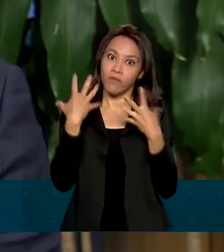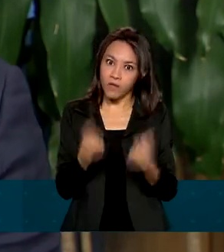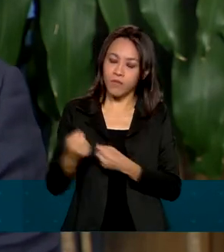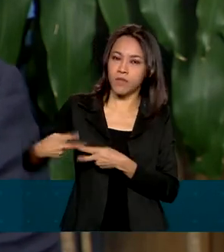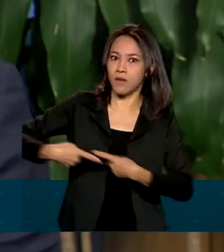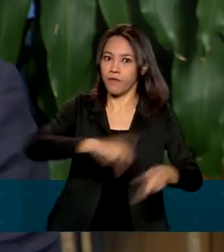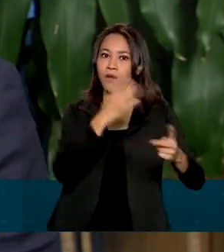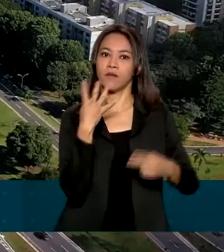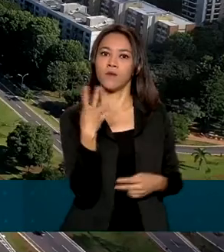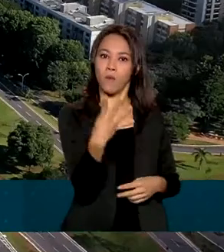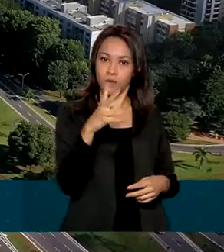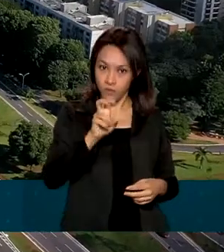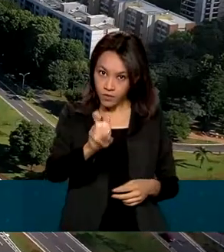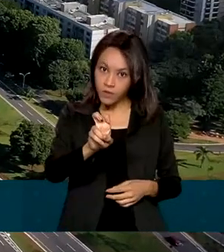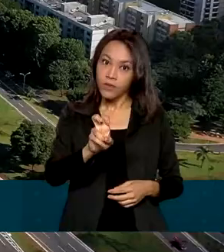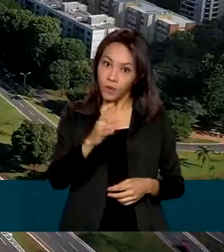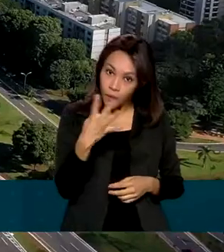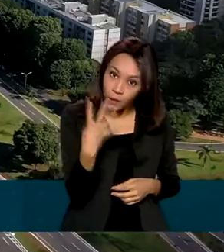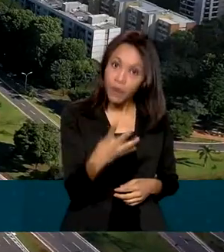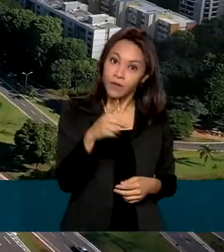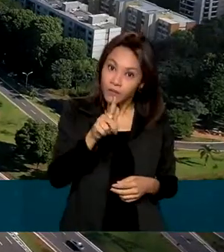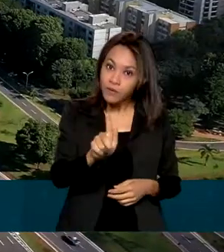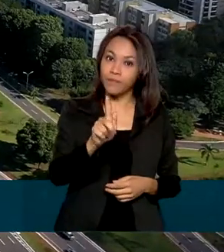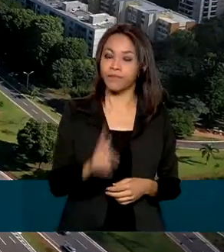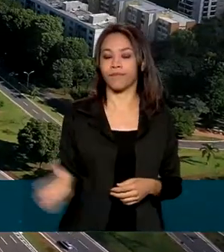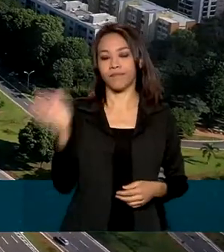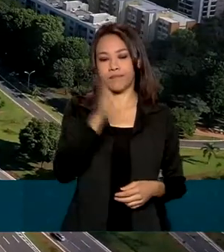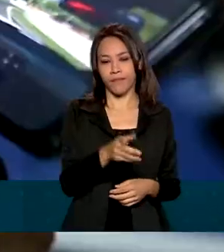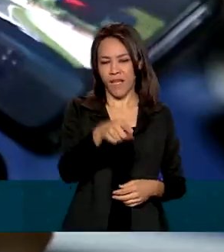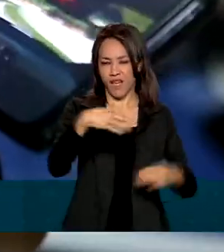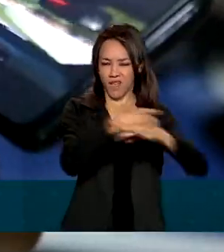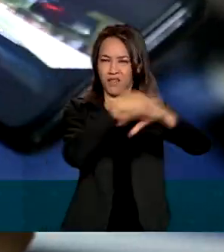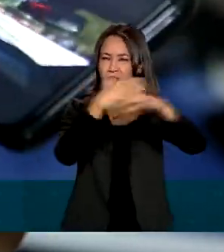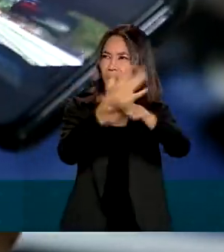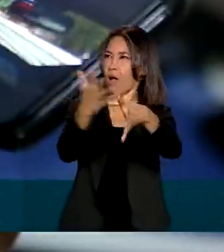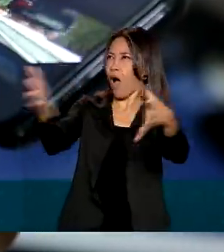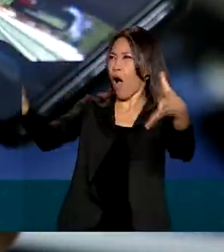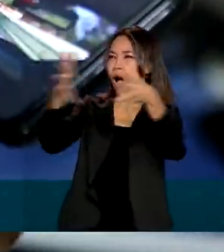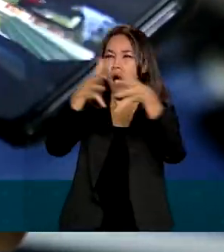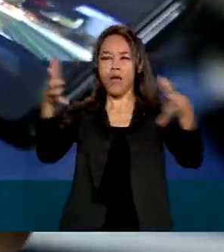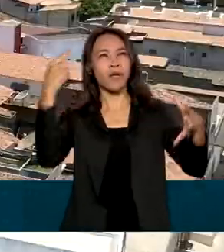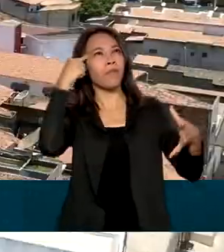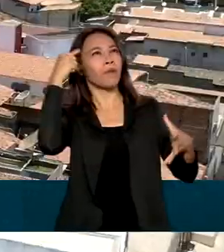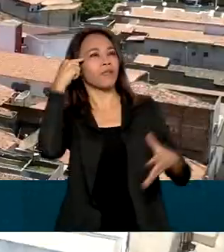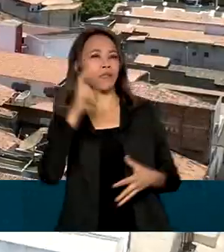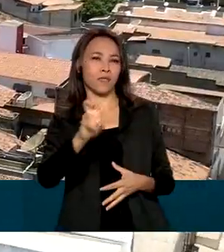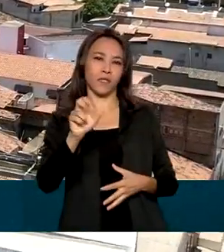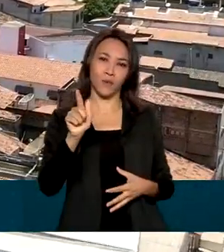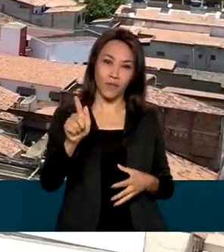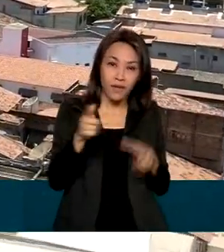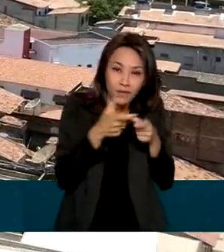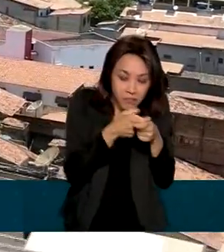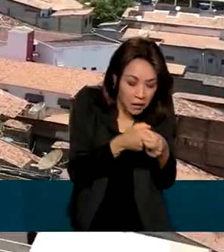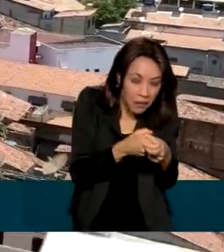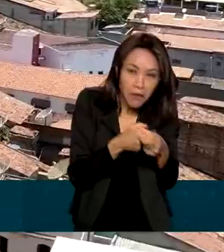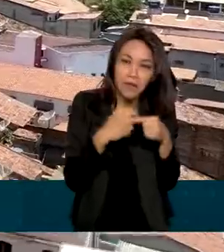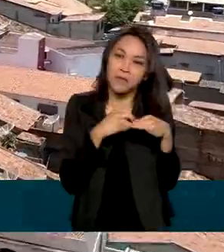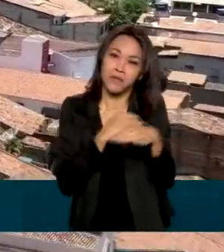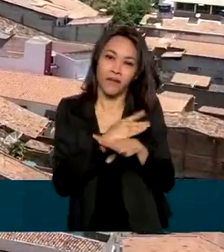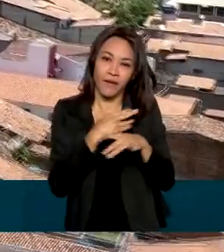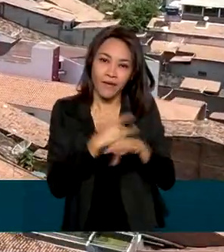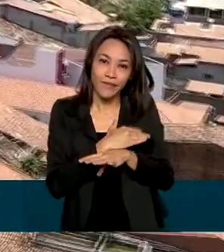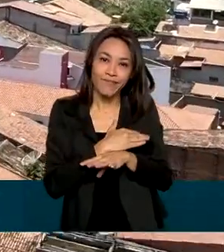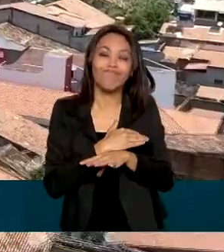4G para todas as comunidades enquanto as grandes cidades já vislumbro a internet do Futuro nas pequenas cidades